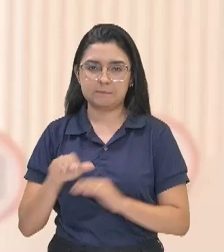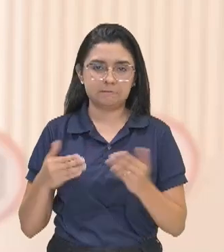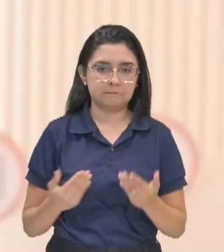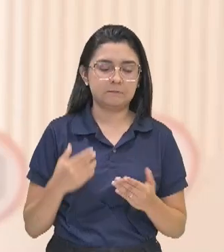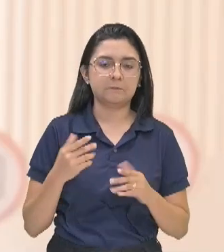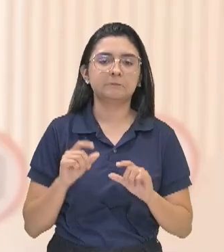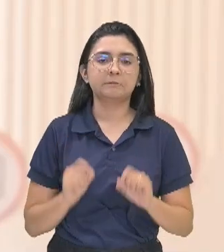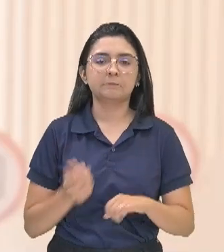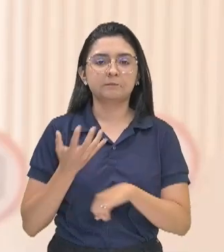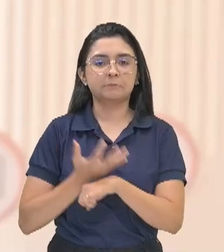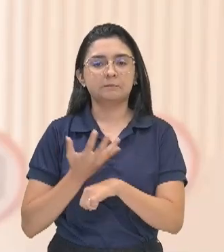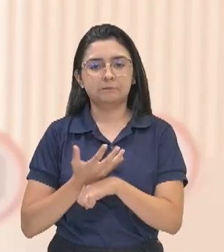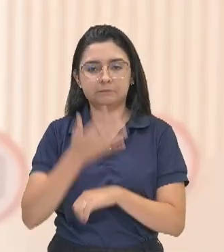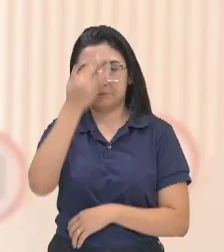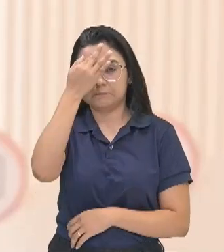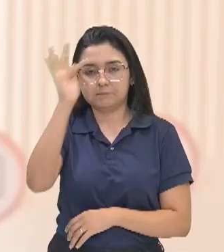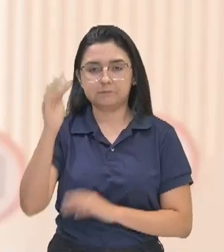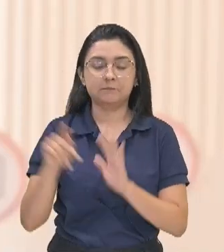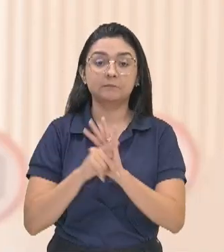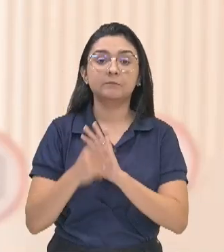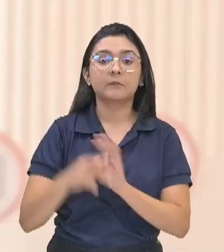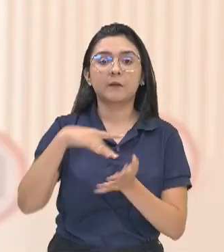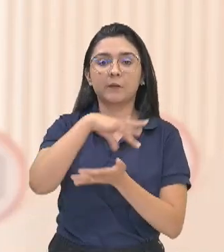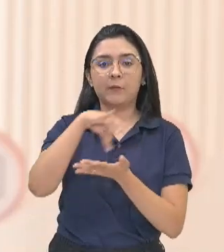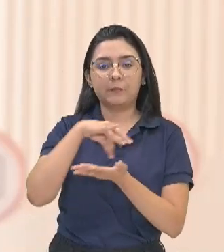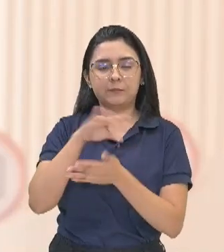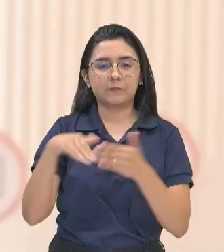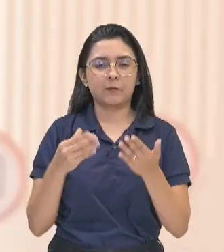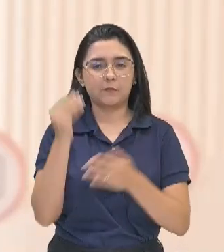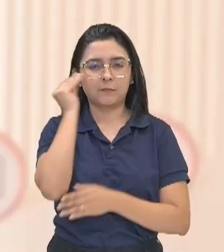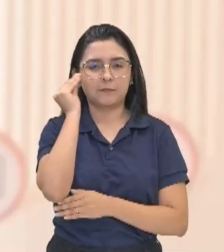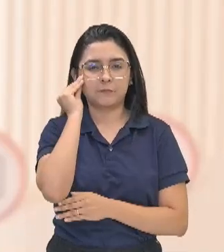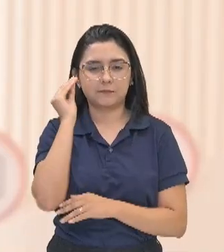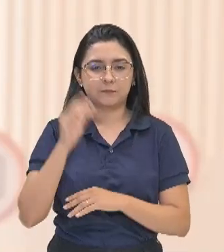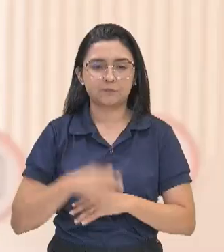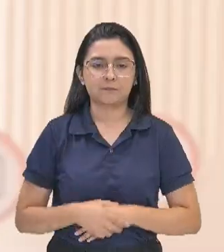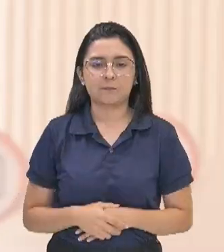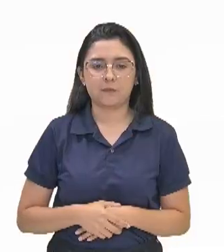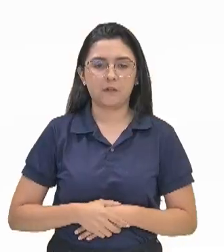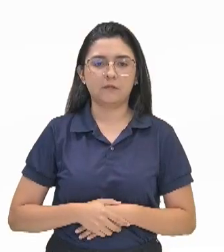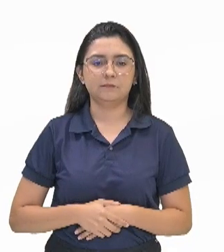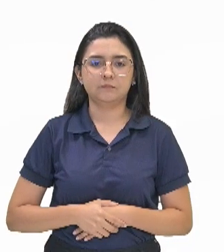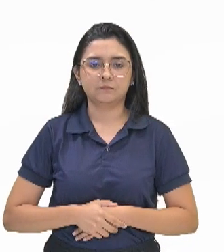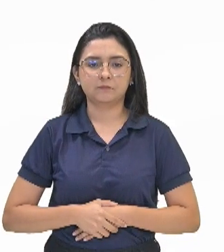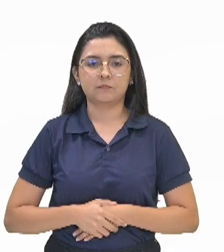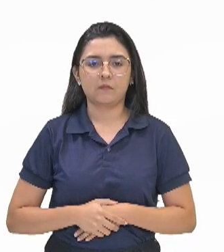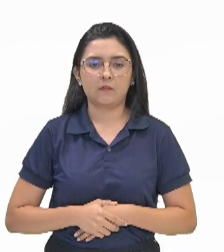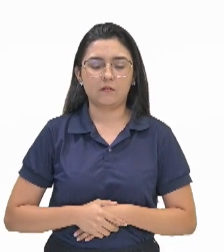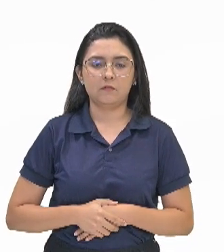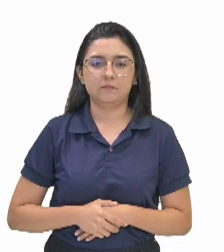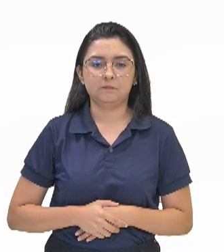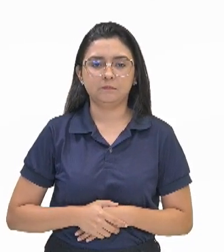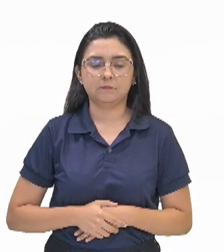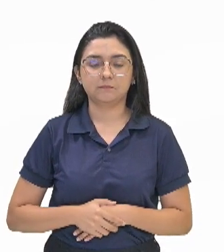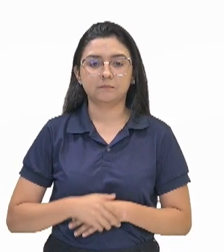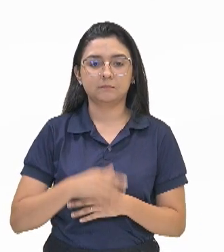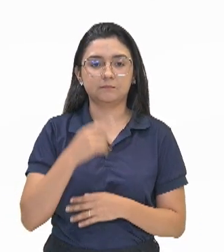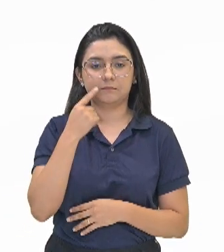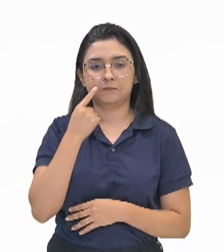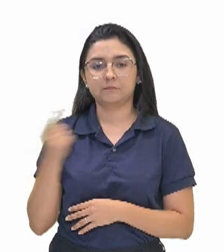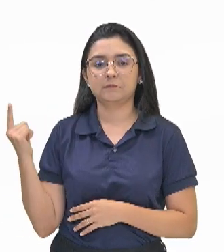de filosofia do Centro de Mídias e vamos então aí acompanhar o momento da nossa aula de hoje. Então nós estamos aqui